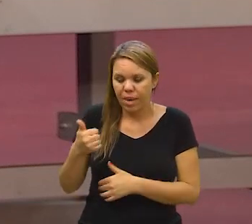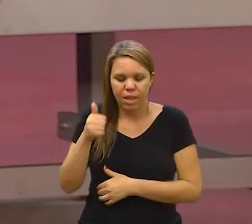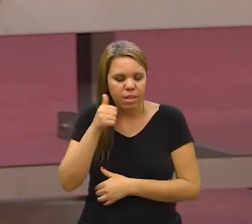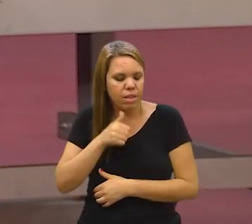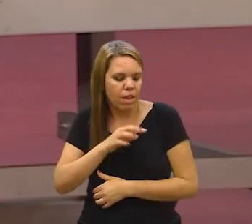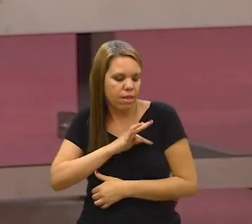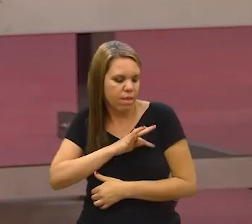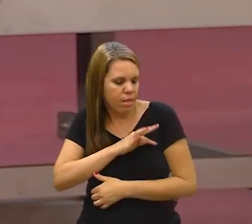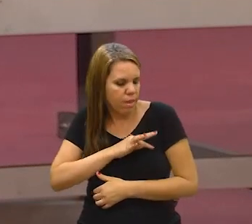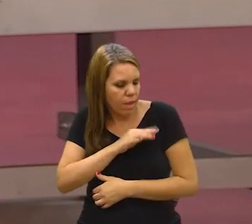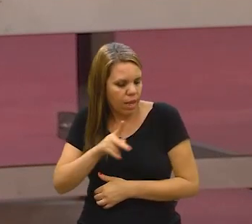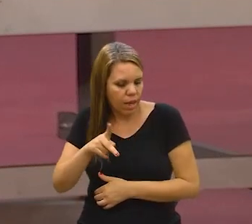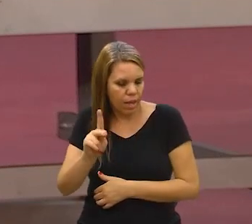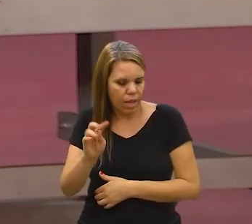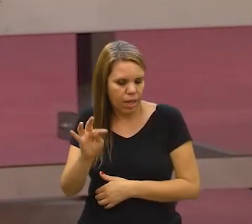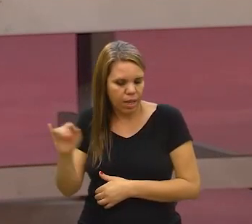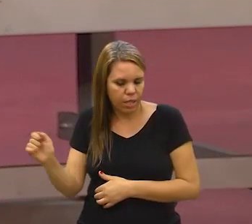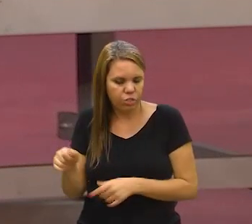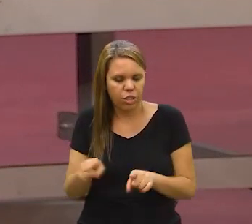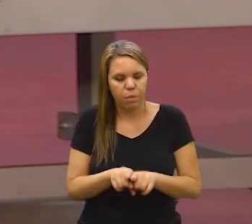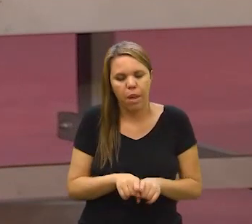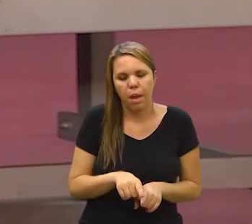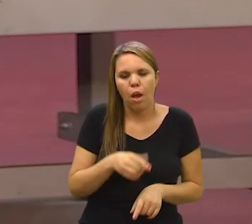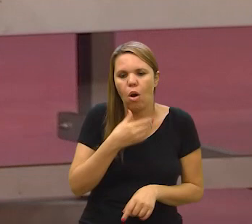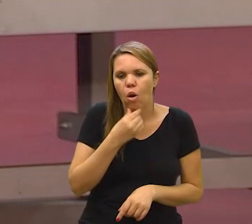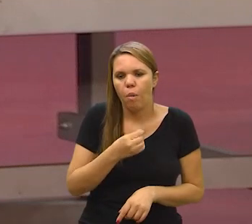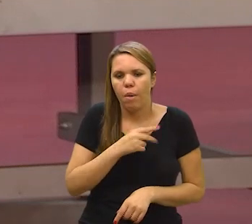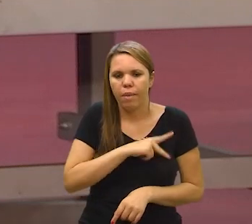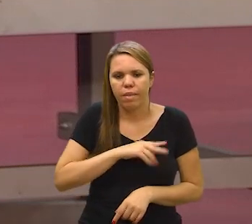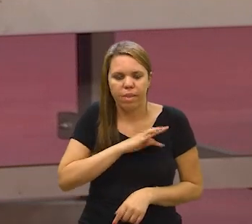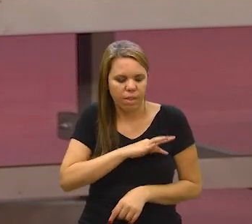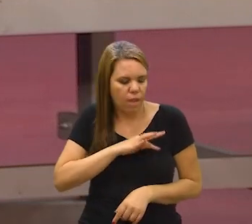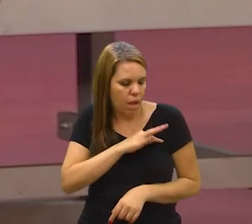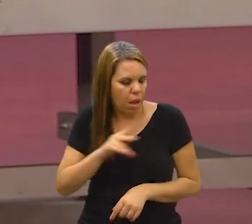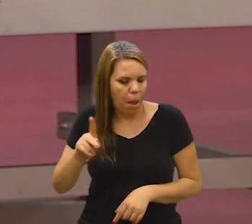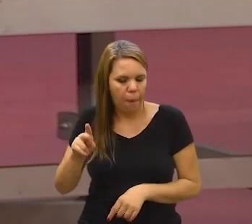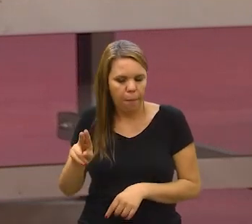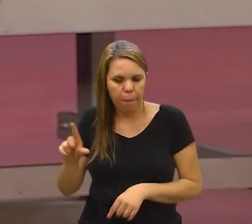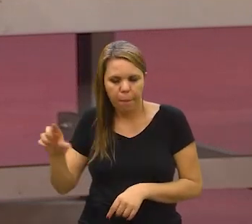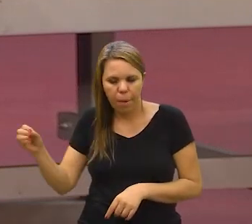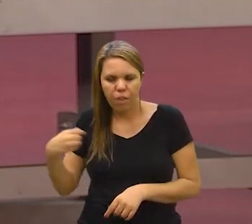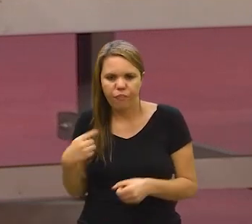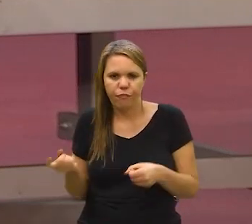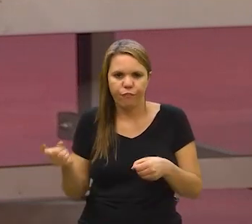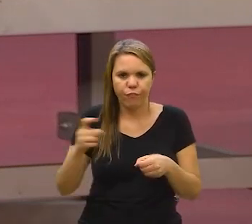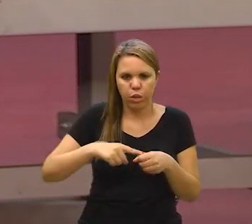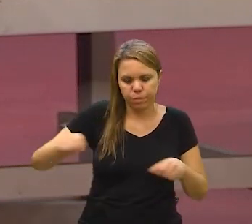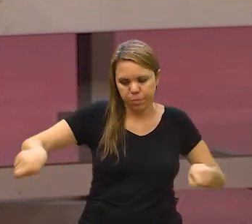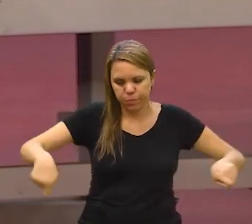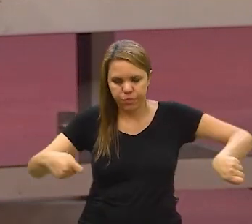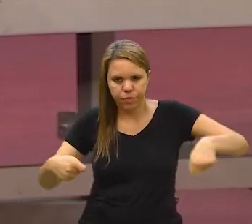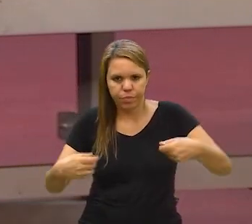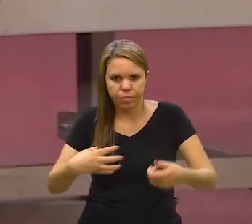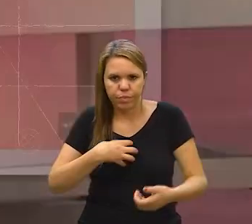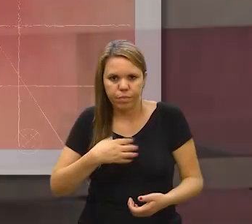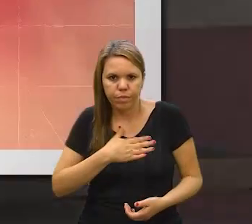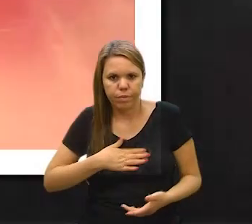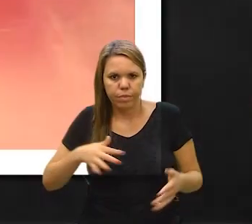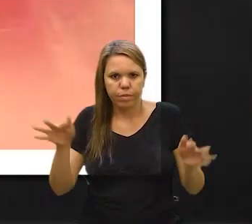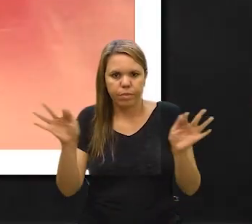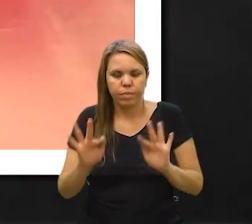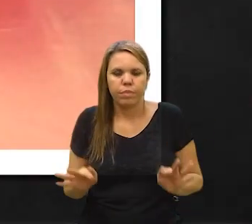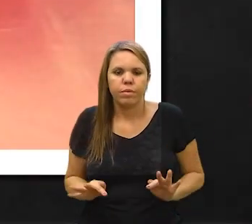a Kátia, e também com o Paulo, eu falei assim, olha, eu preciso voltar para o tênis de mesa, porque é onde eu me sinto mais